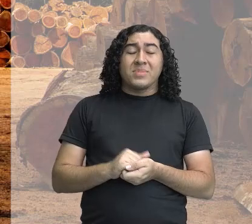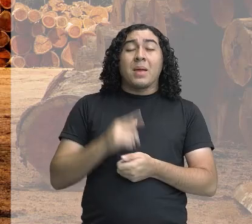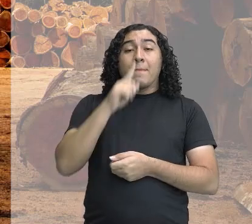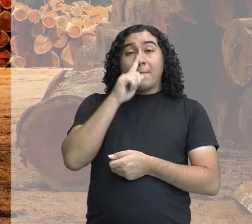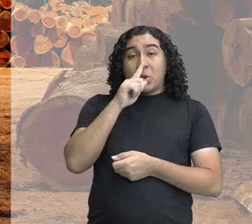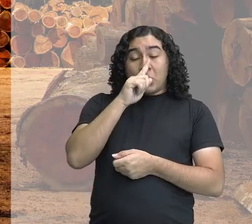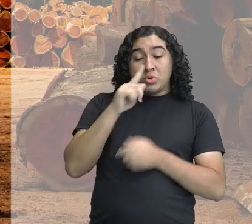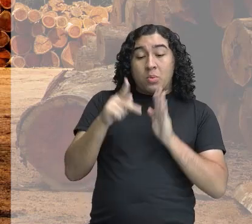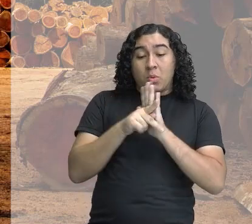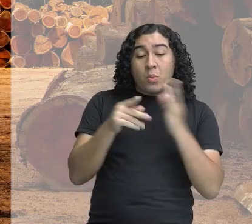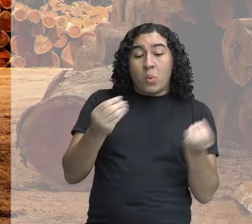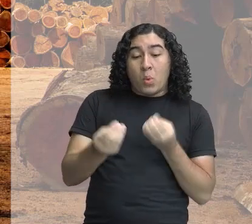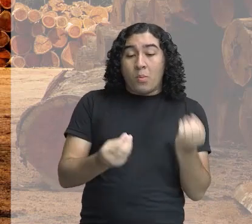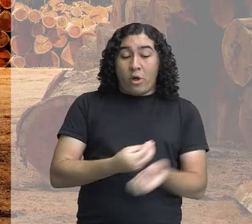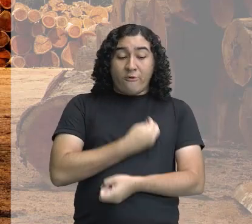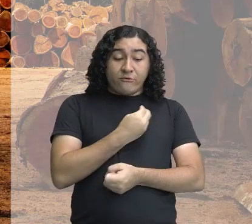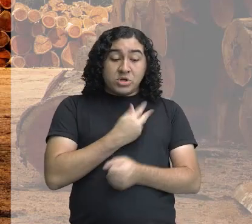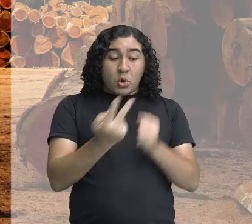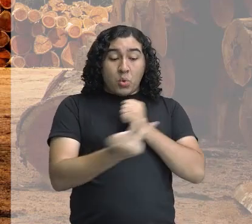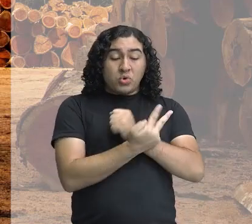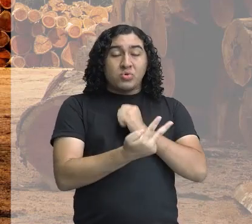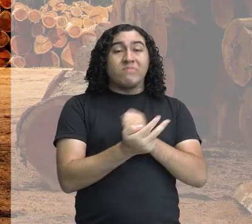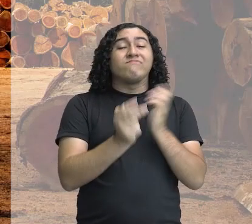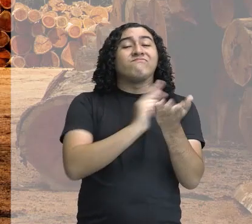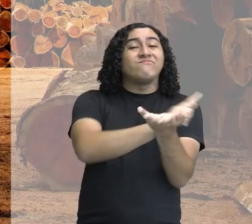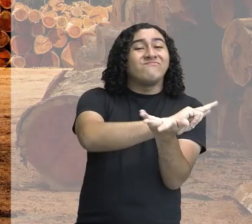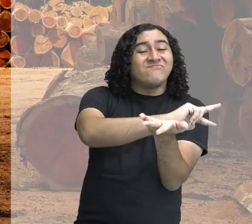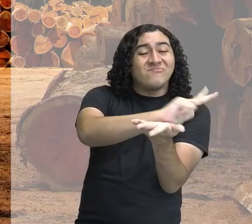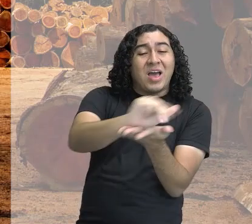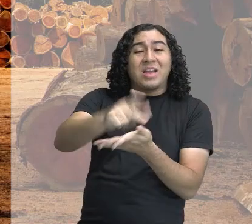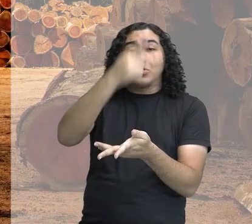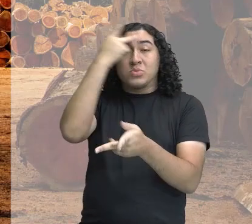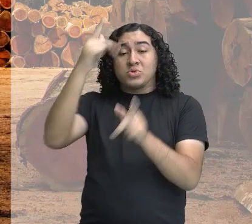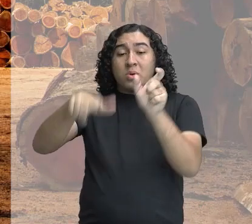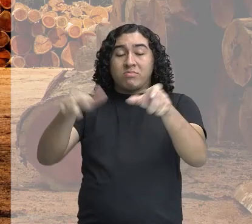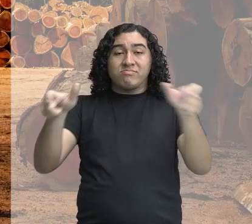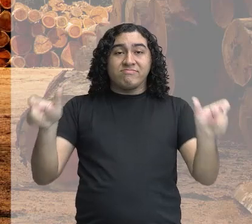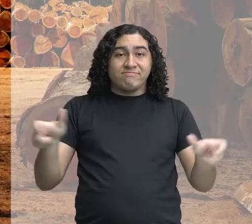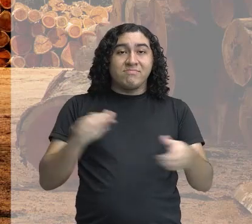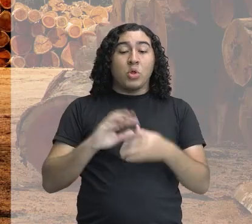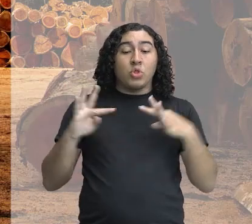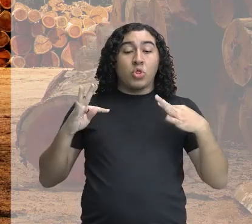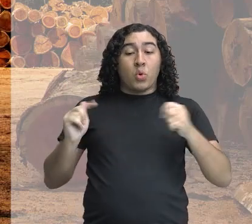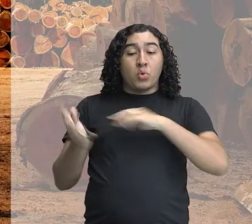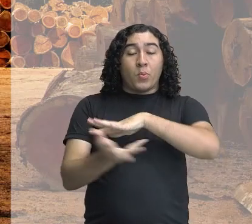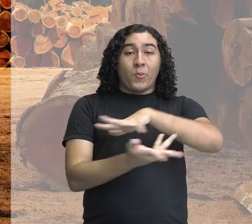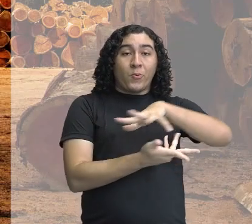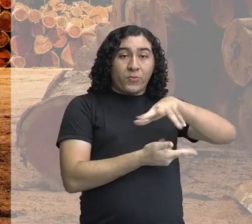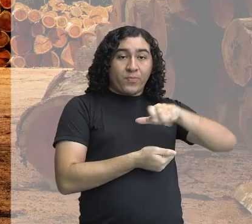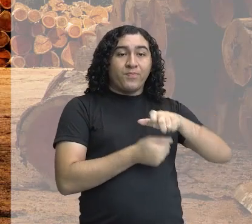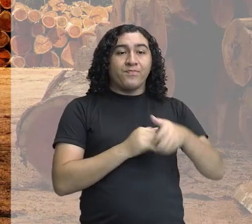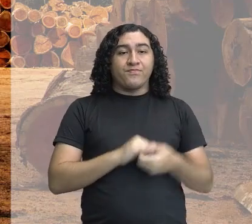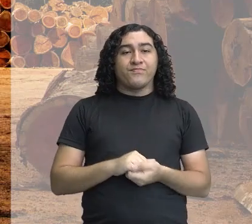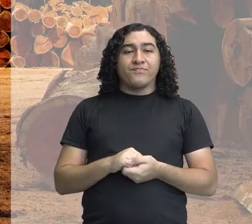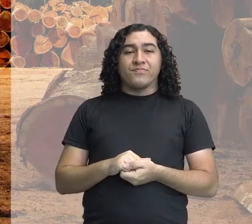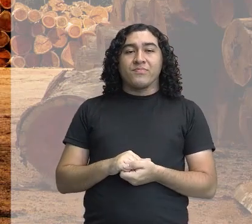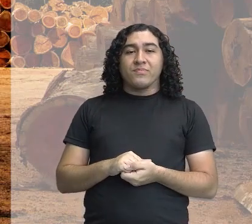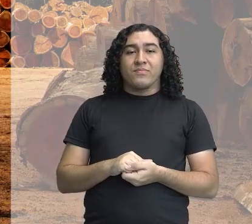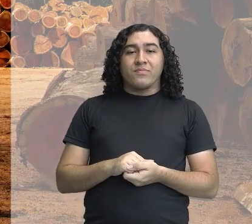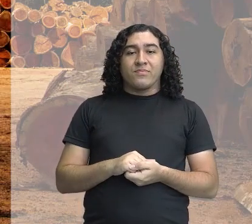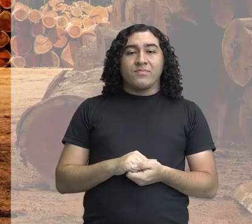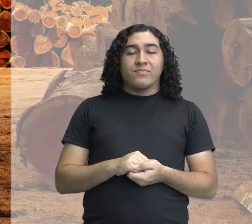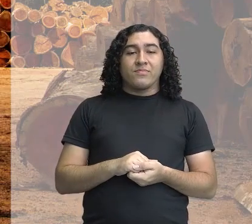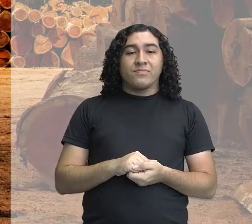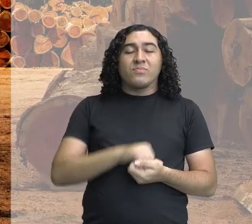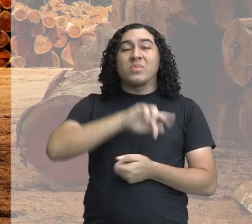de subsistência de milhões de pessoas, olha só, em todo o mundo. Então, não é um problema